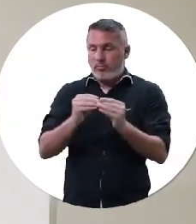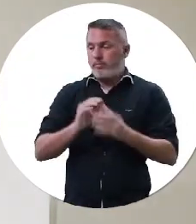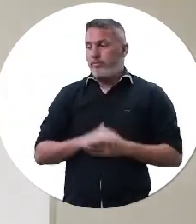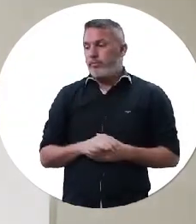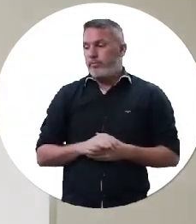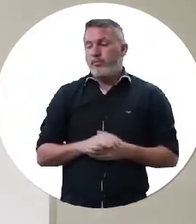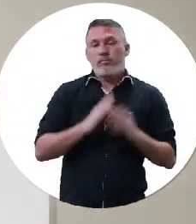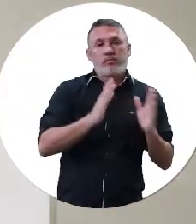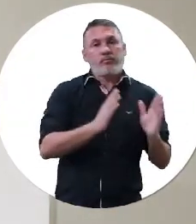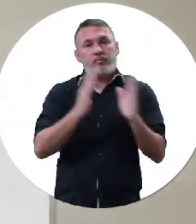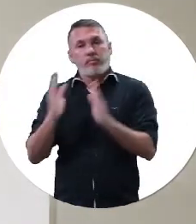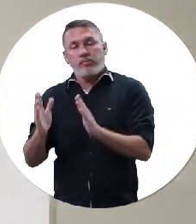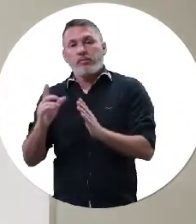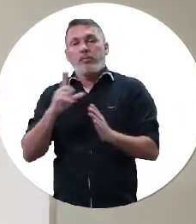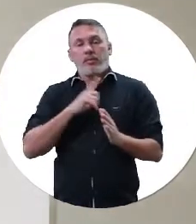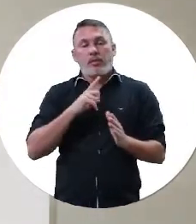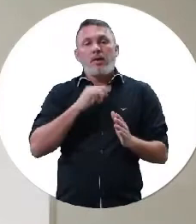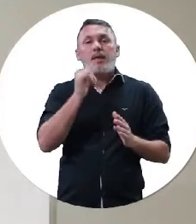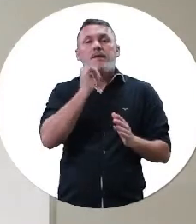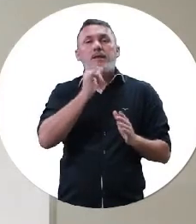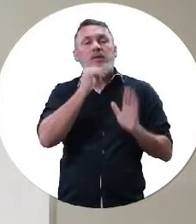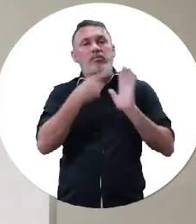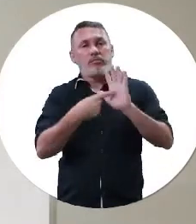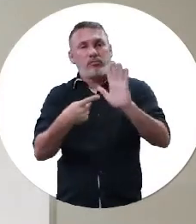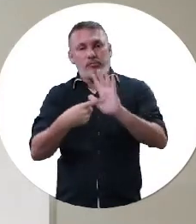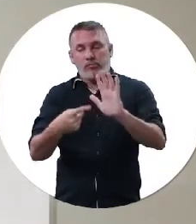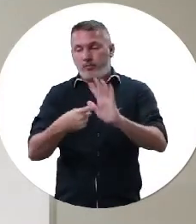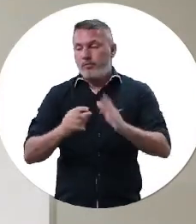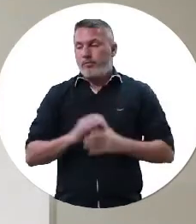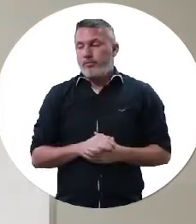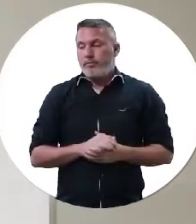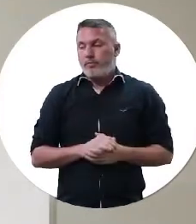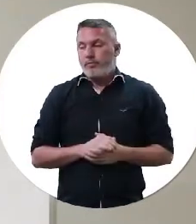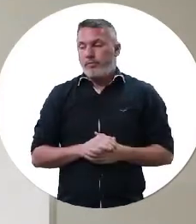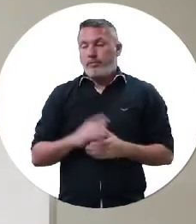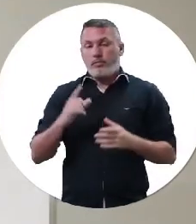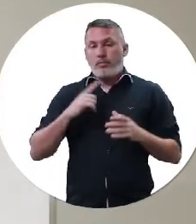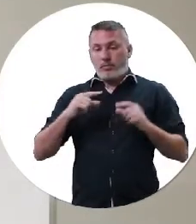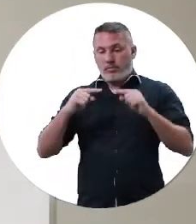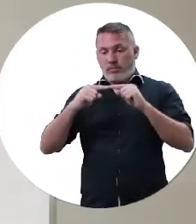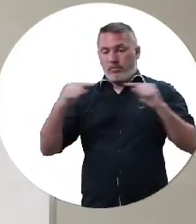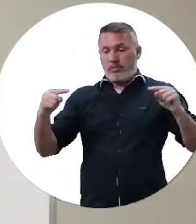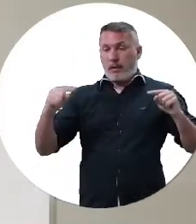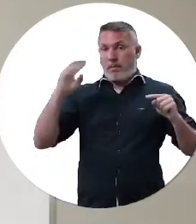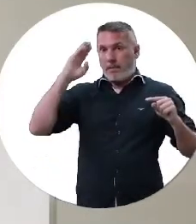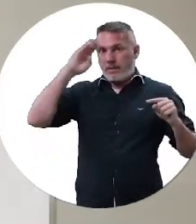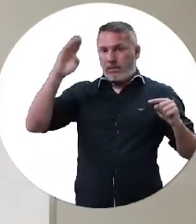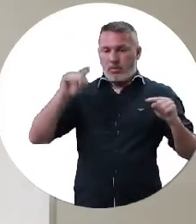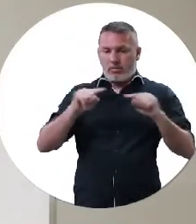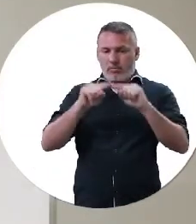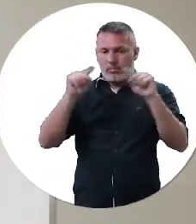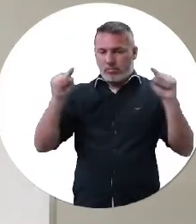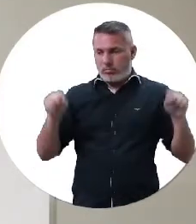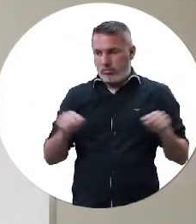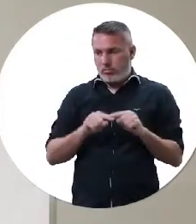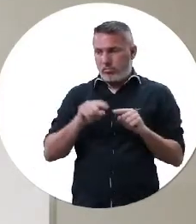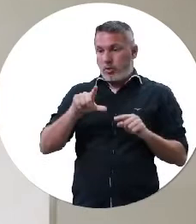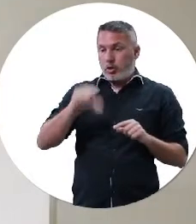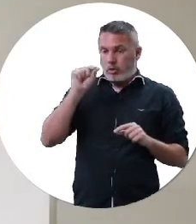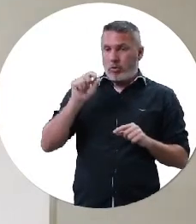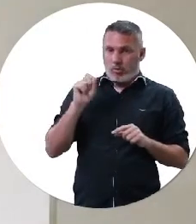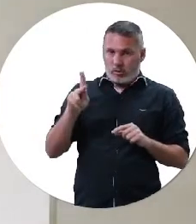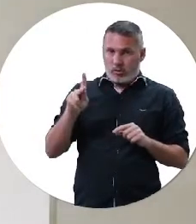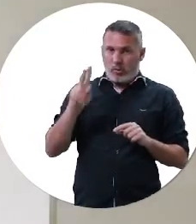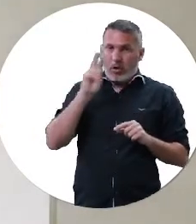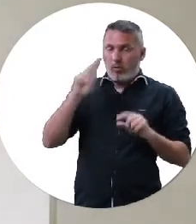cadeia principal selecionada, certo? Vou enumerar minha cadeia. Para os grupos funcionais nitro, tanto faz